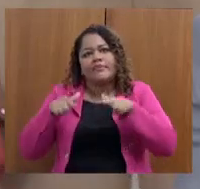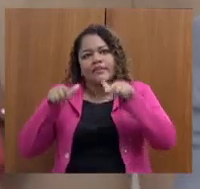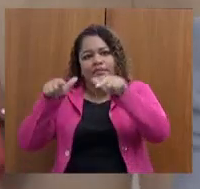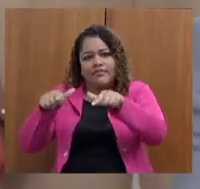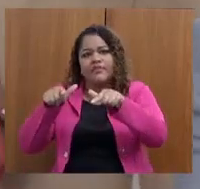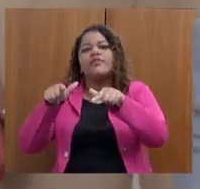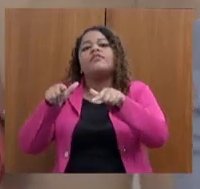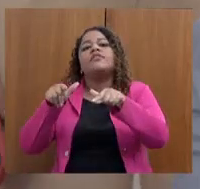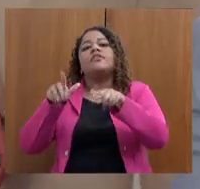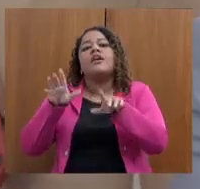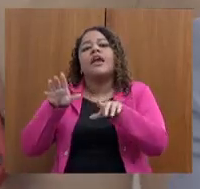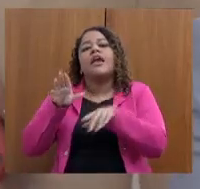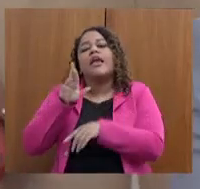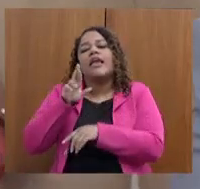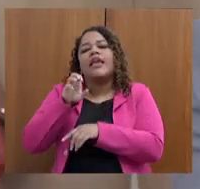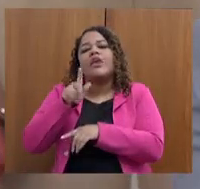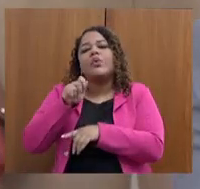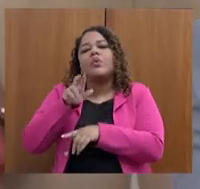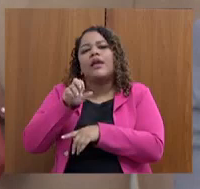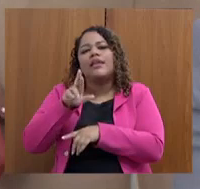regularização fundiária